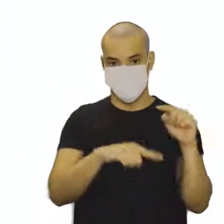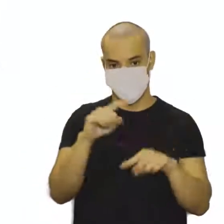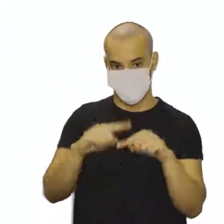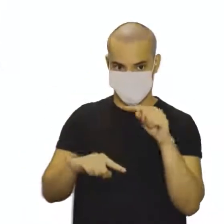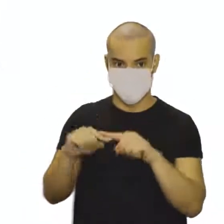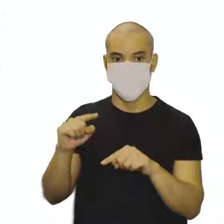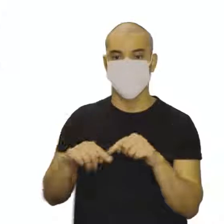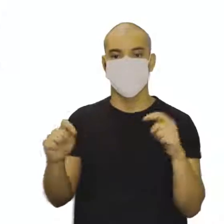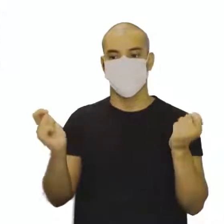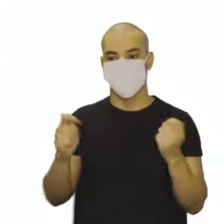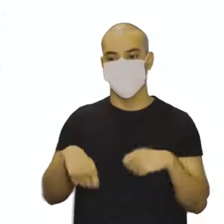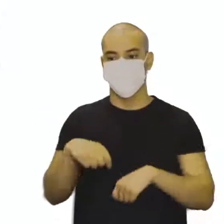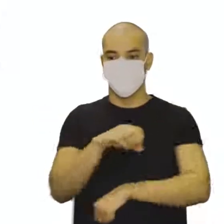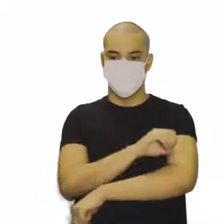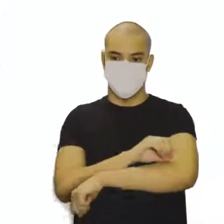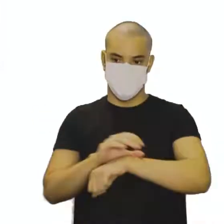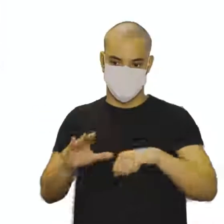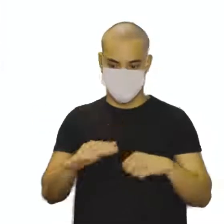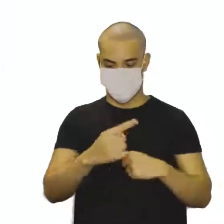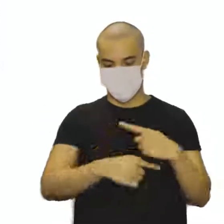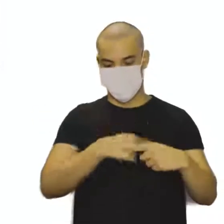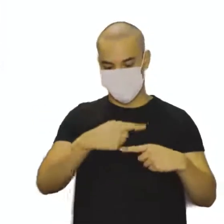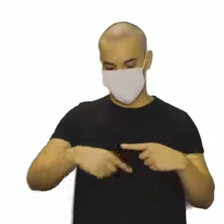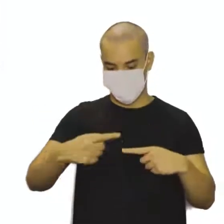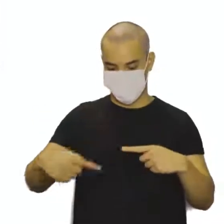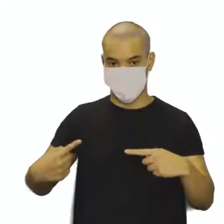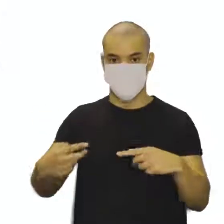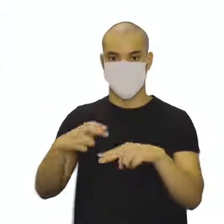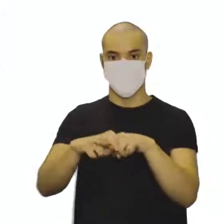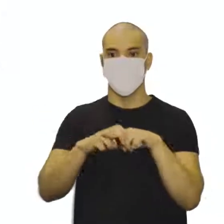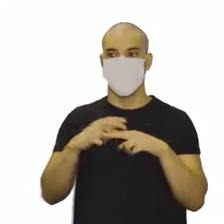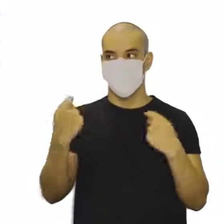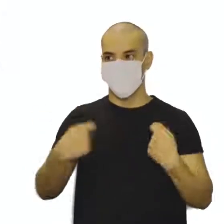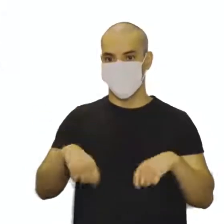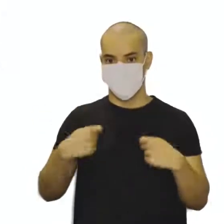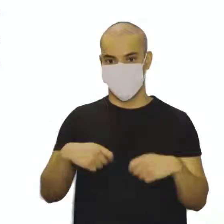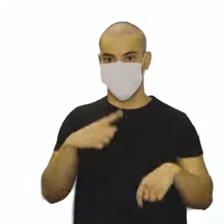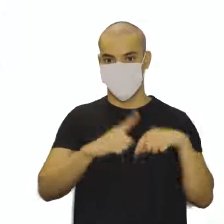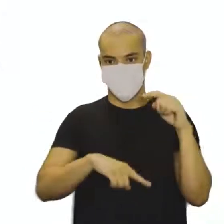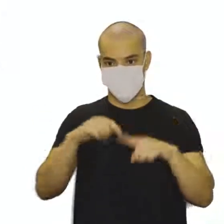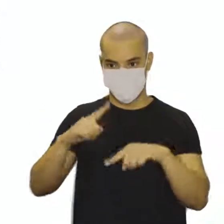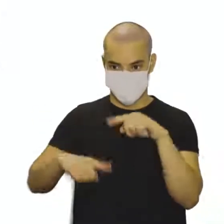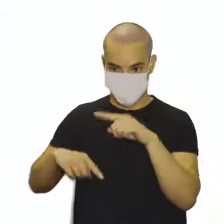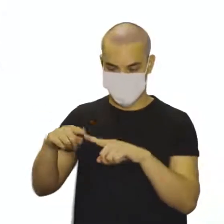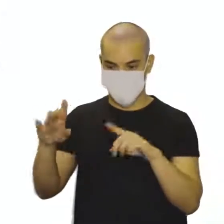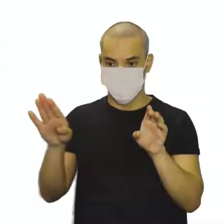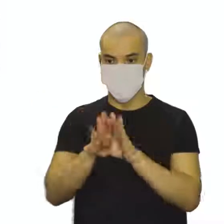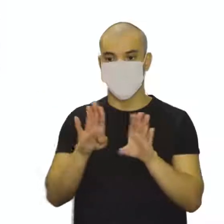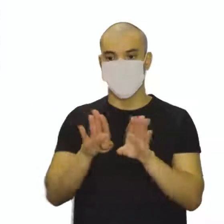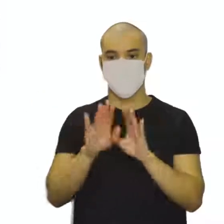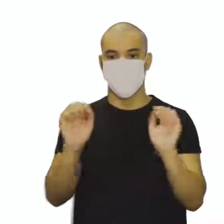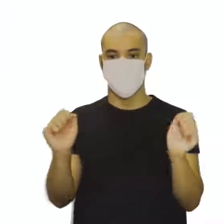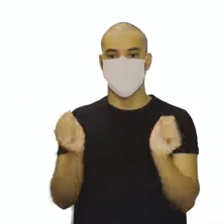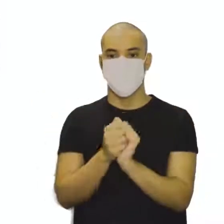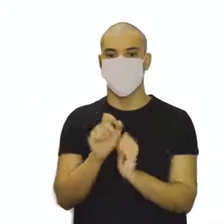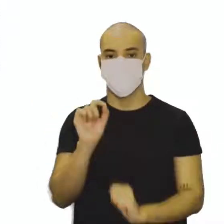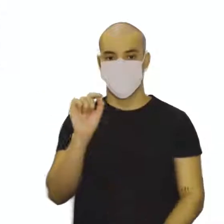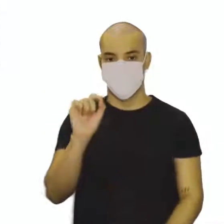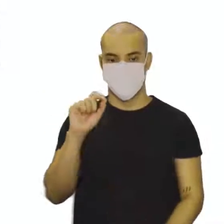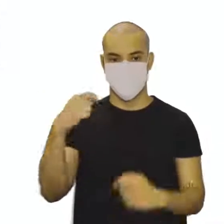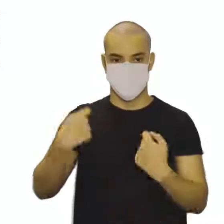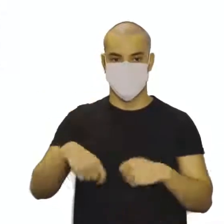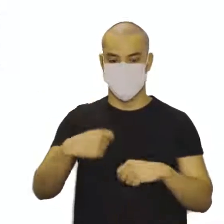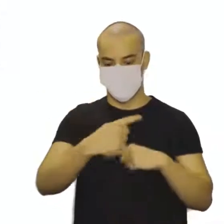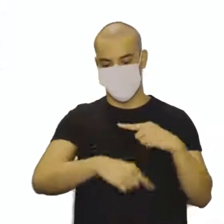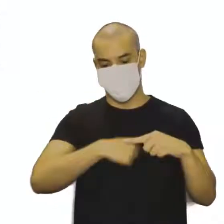enrolado. Então, eu tenho que construir um indutor com material condutor. E geralmente esse material condutor, ele